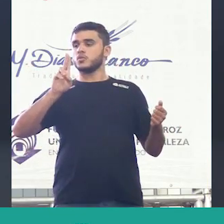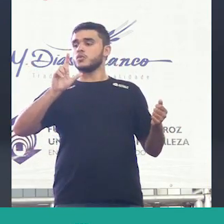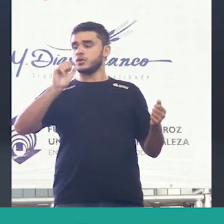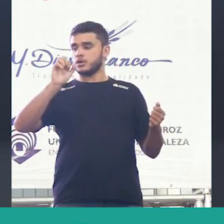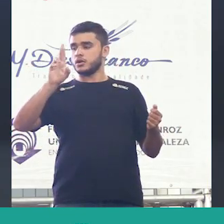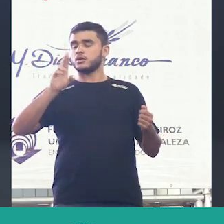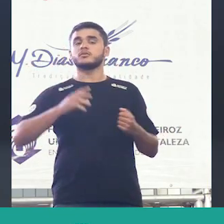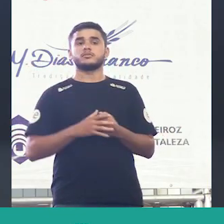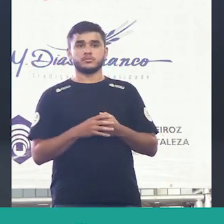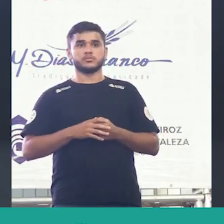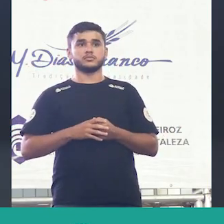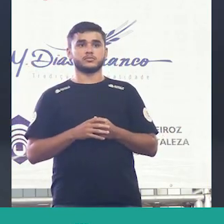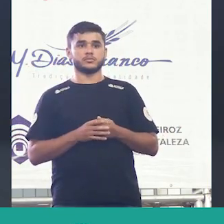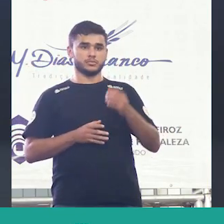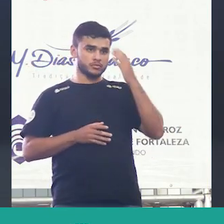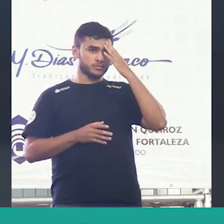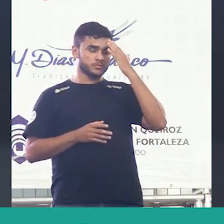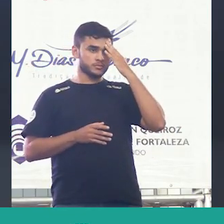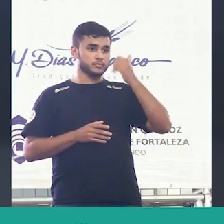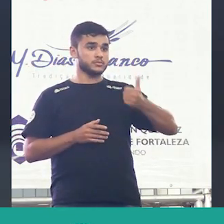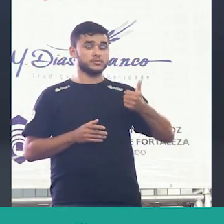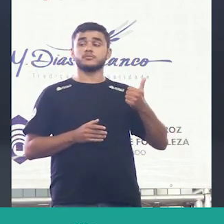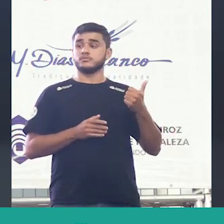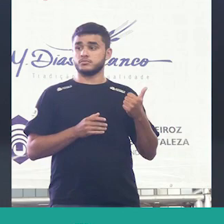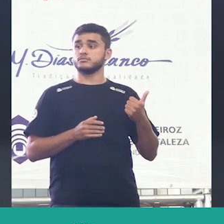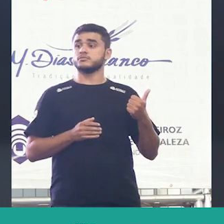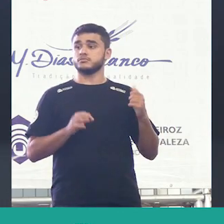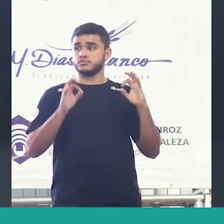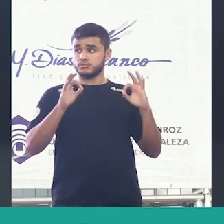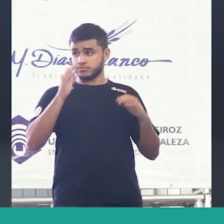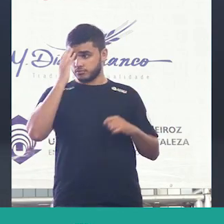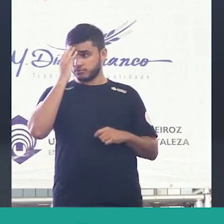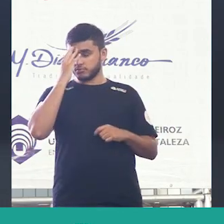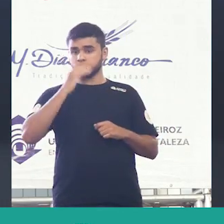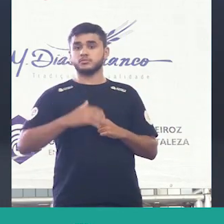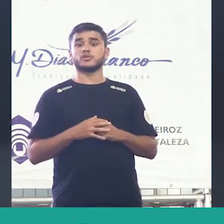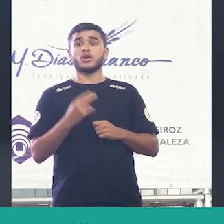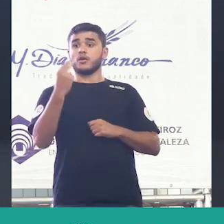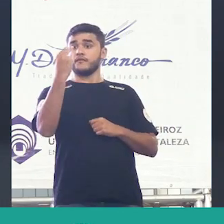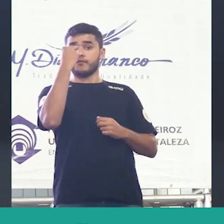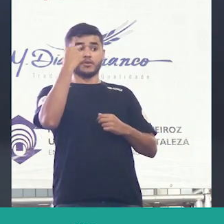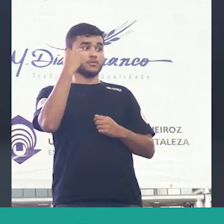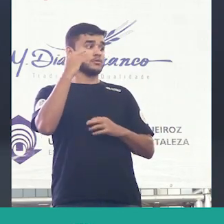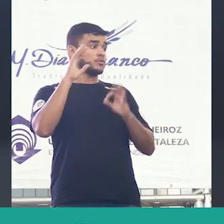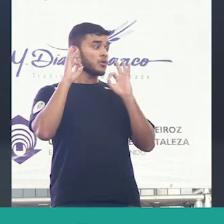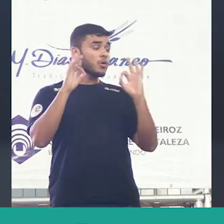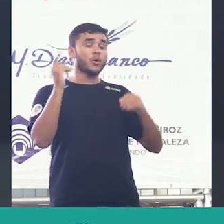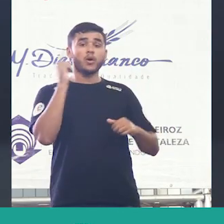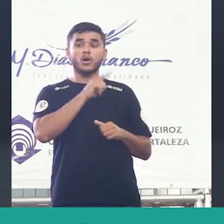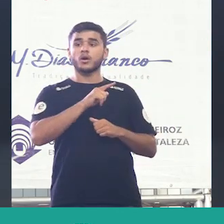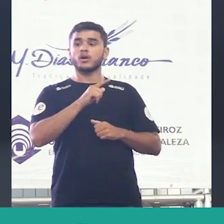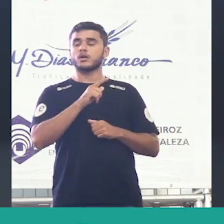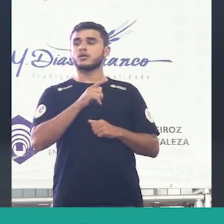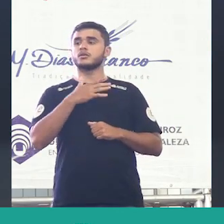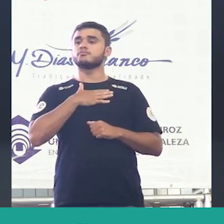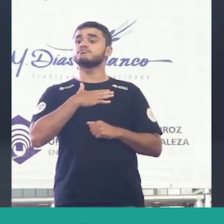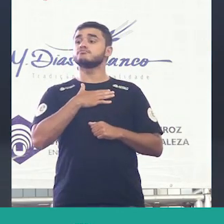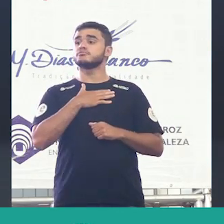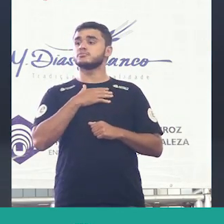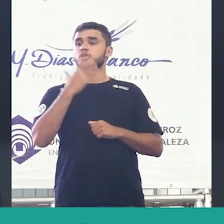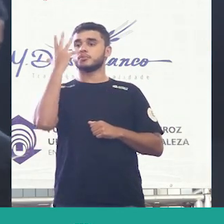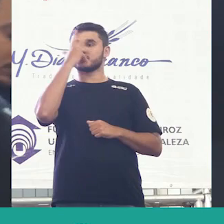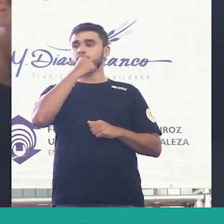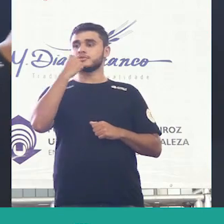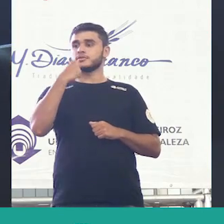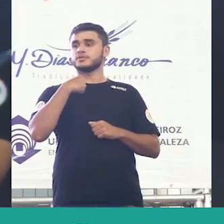Regular. Apesar de uma refração também regular. Beleza? Olhou para mim. Se encantou com minha beleza. O que